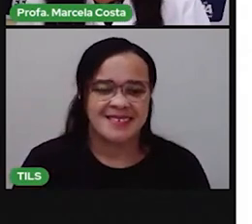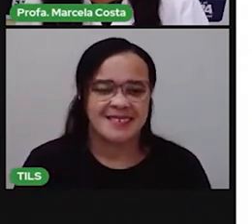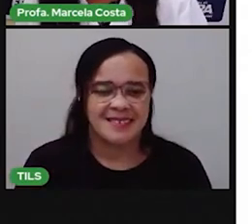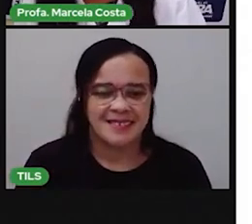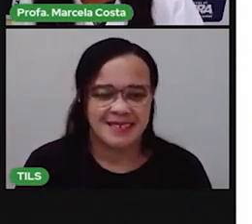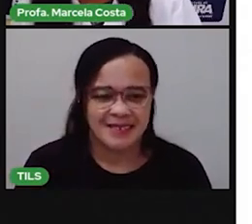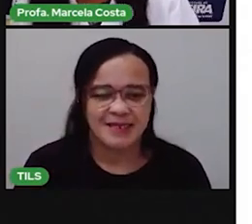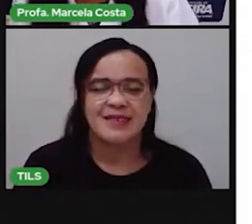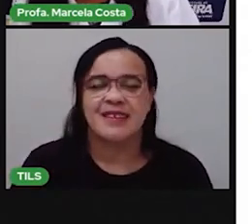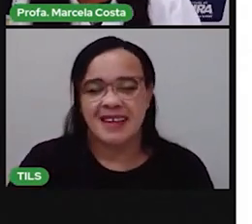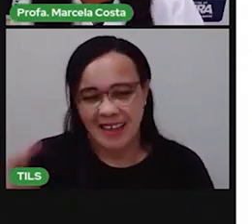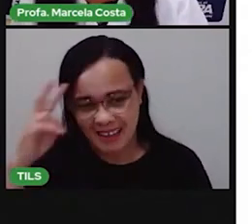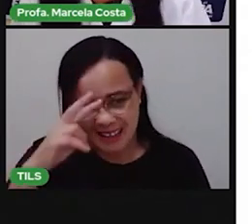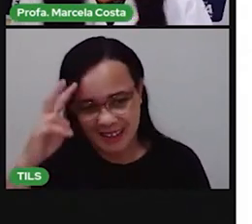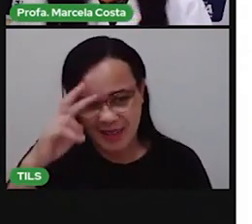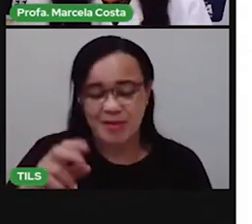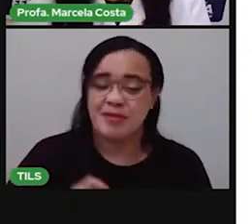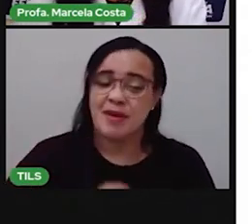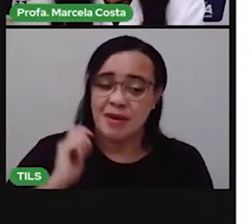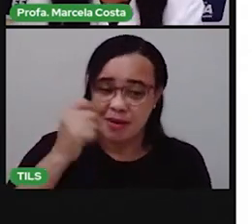vai pagar prenda, não é isso?